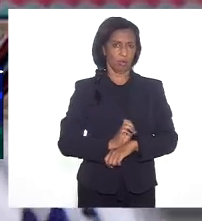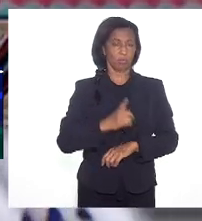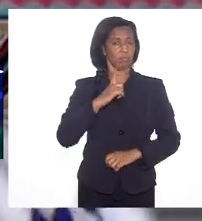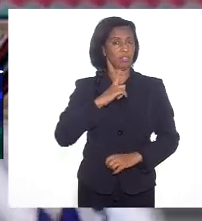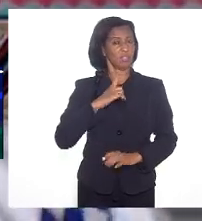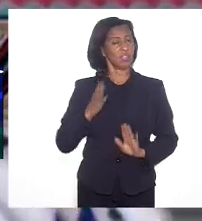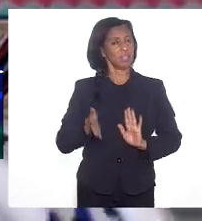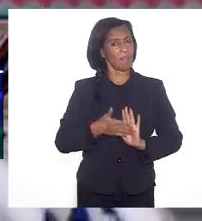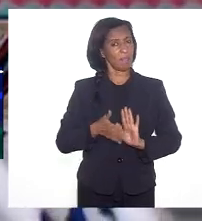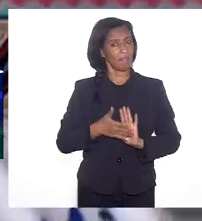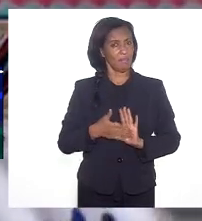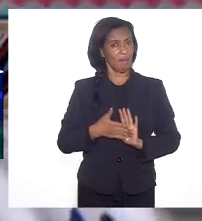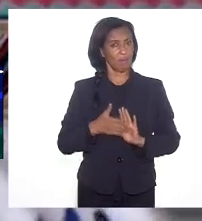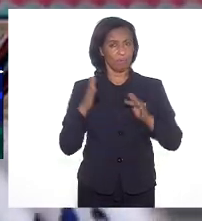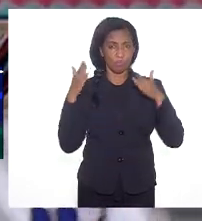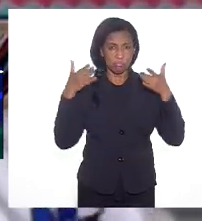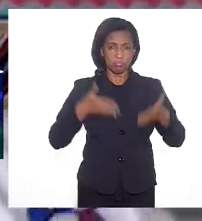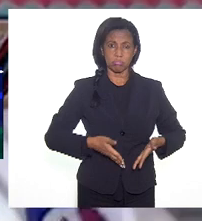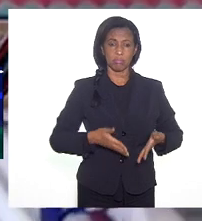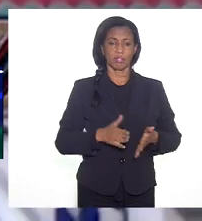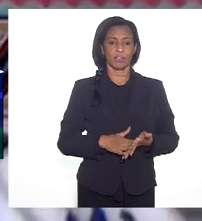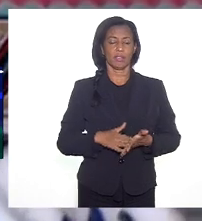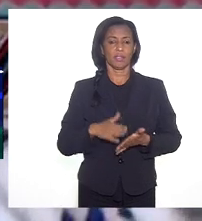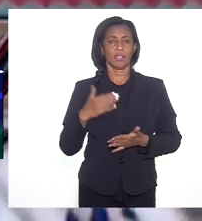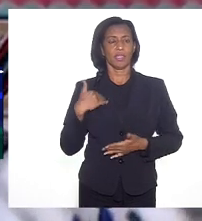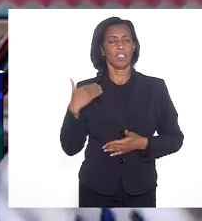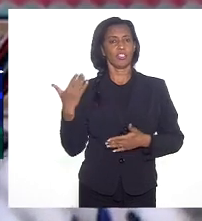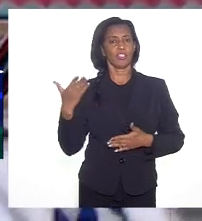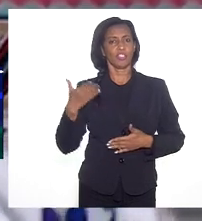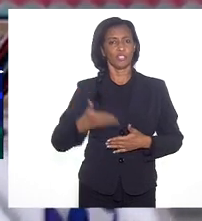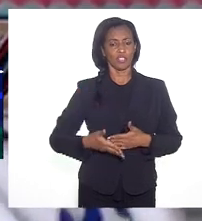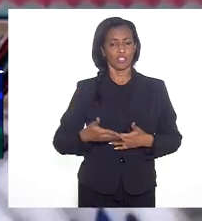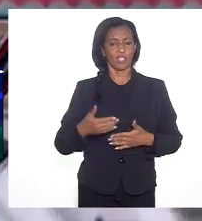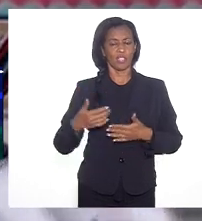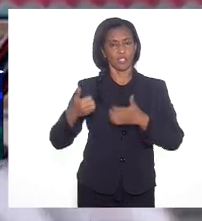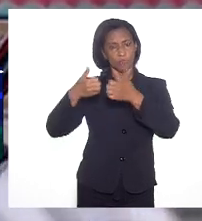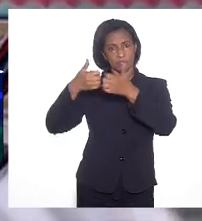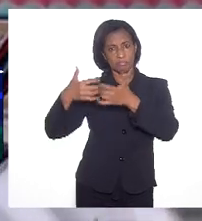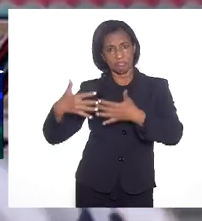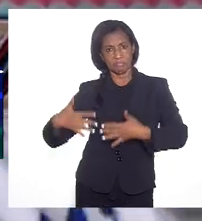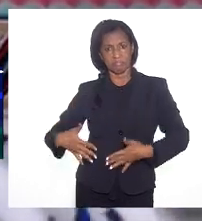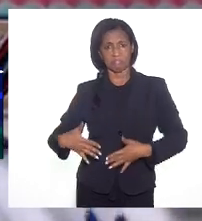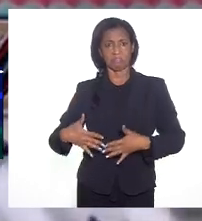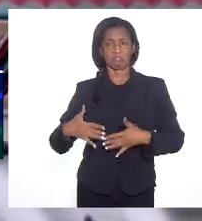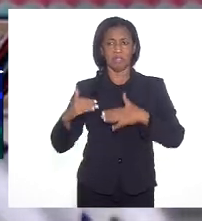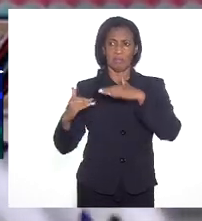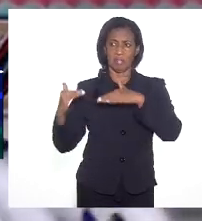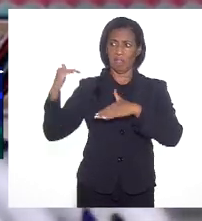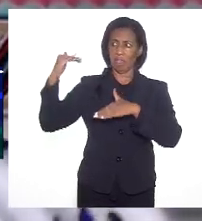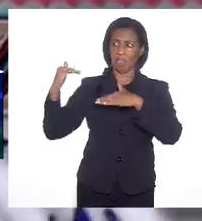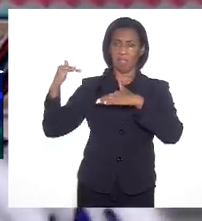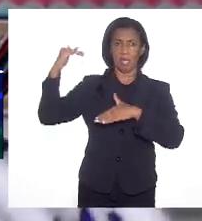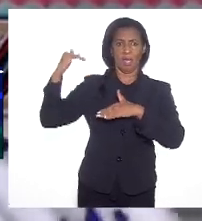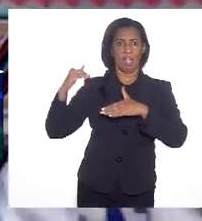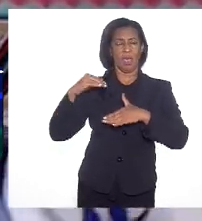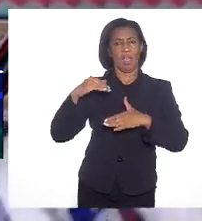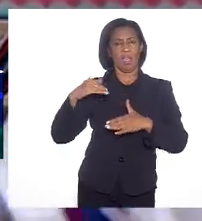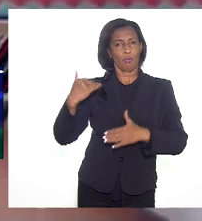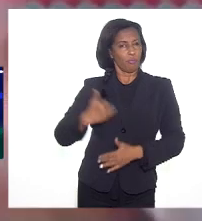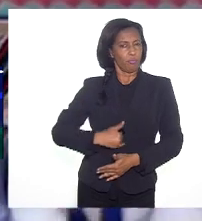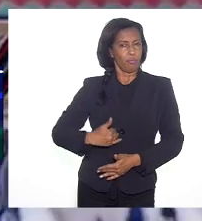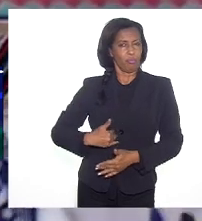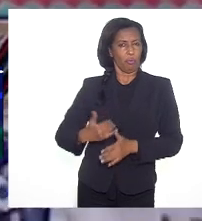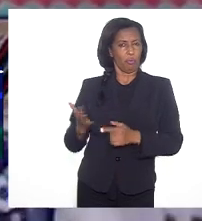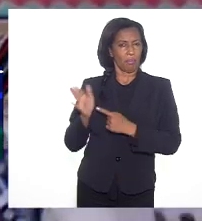essa pauta como uma pauta central a gente vem amealhando aí um ranking muito absurdo em relação ao mapa da fome